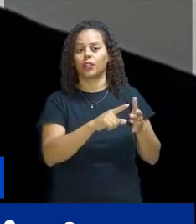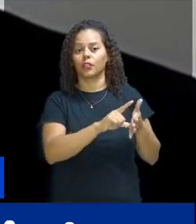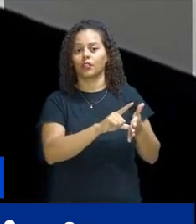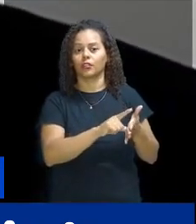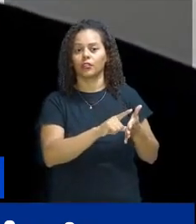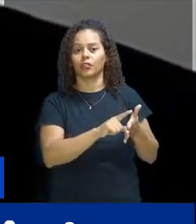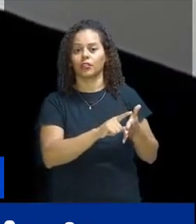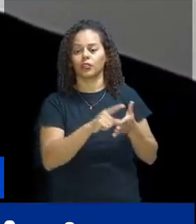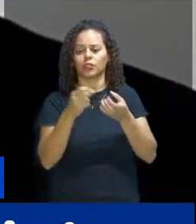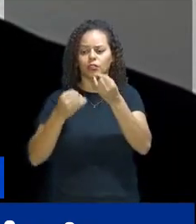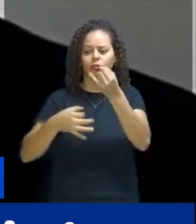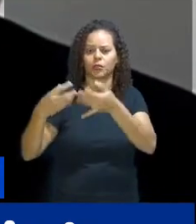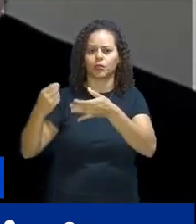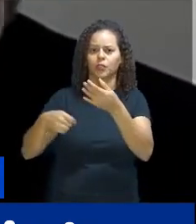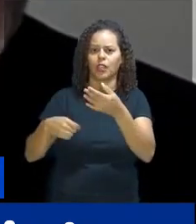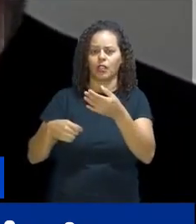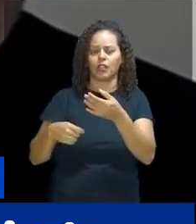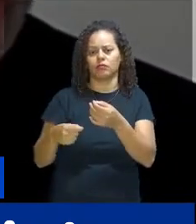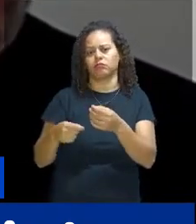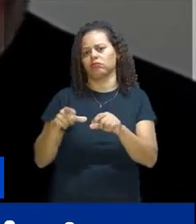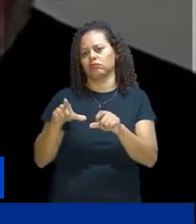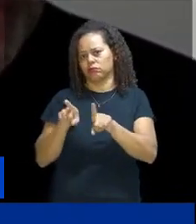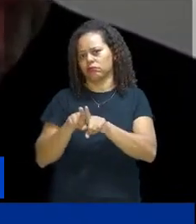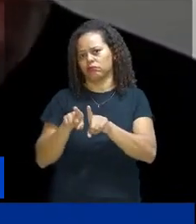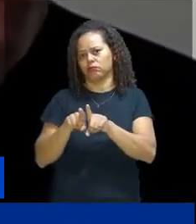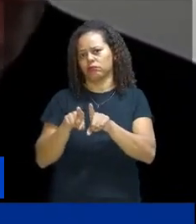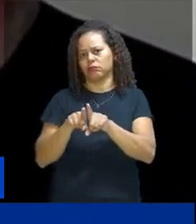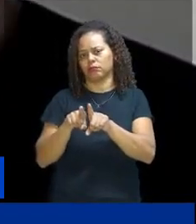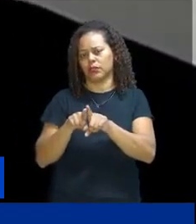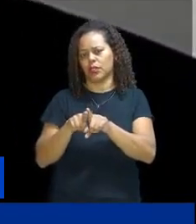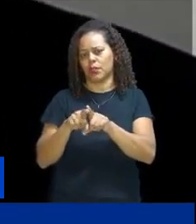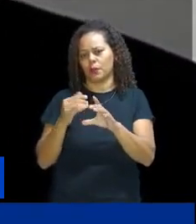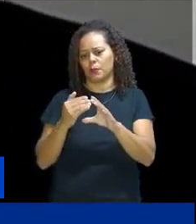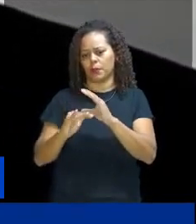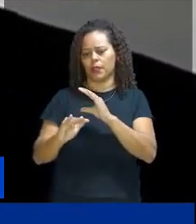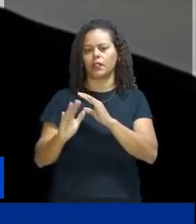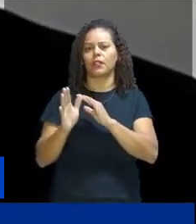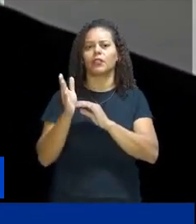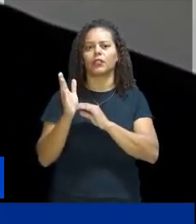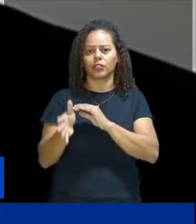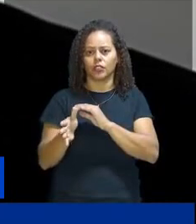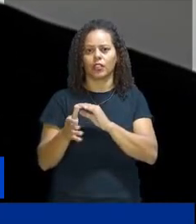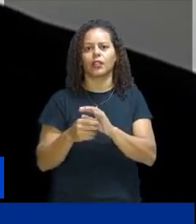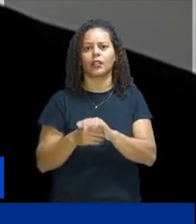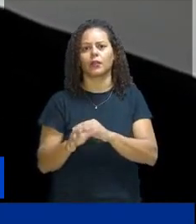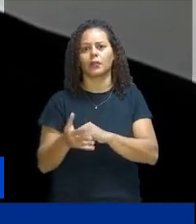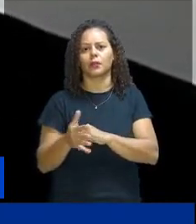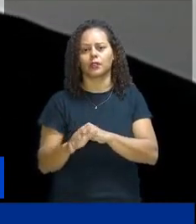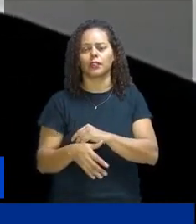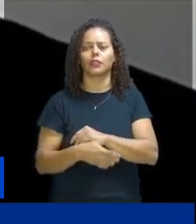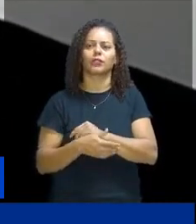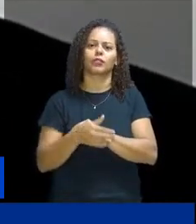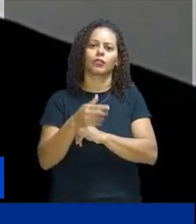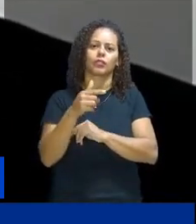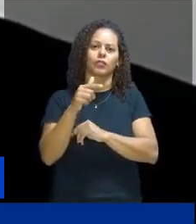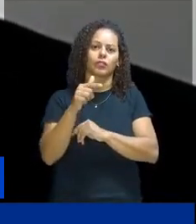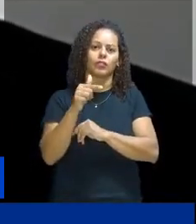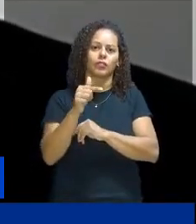do encaminhamento dos extratos eletrônicos, que realmente confirmava o extrato de